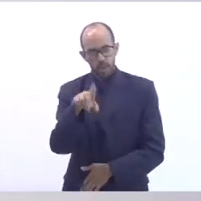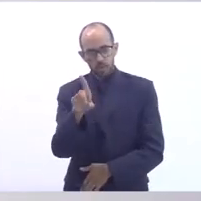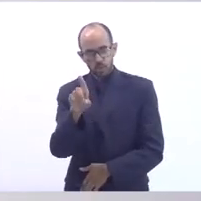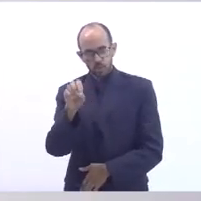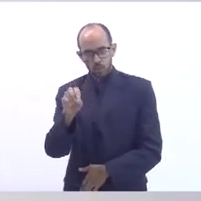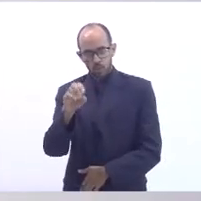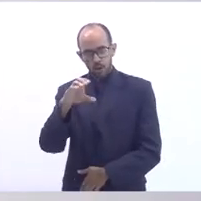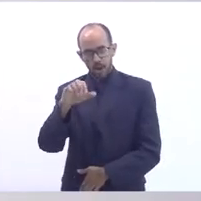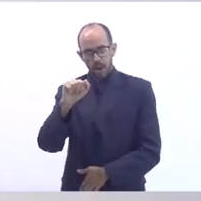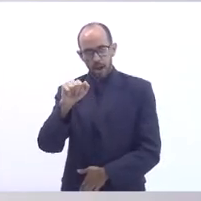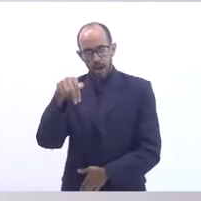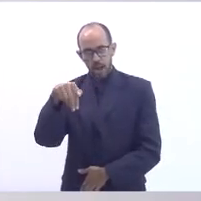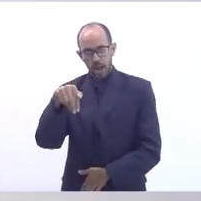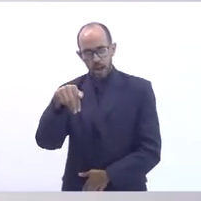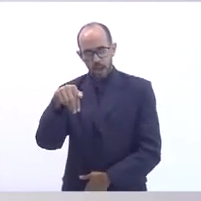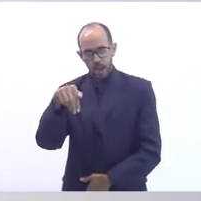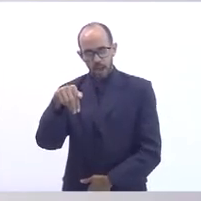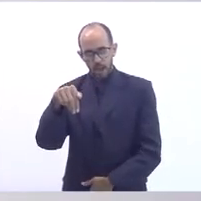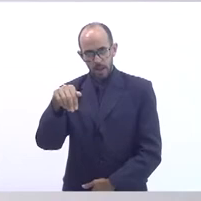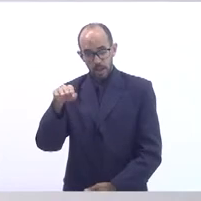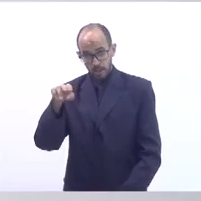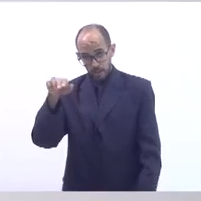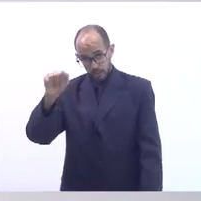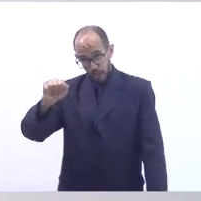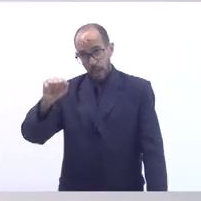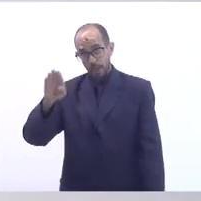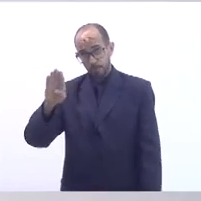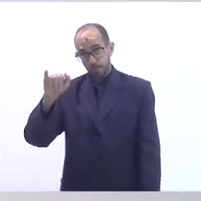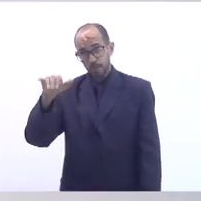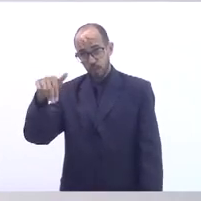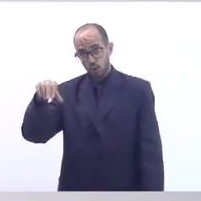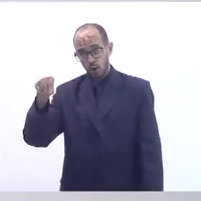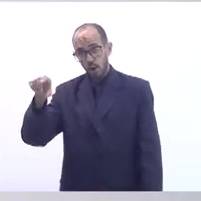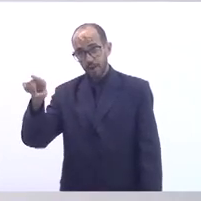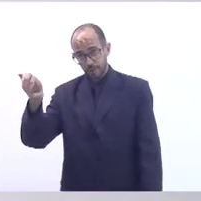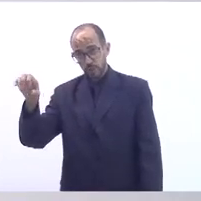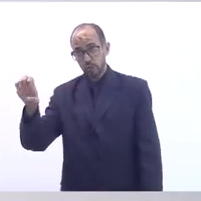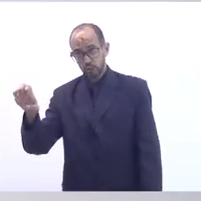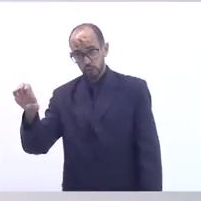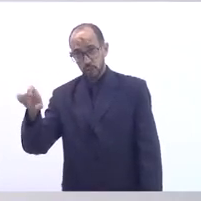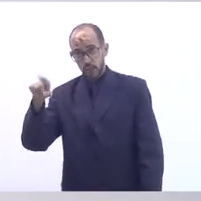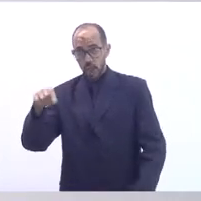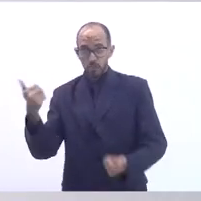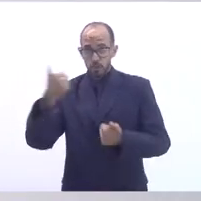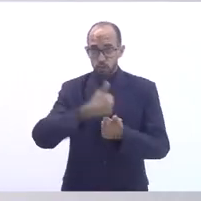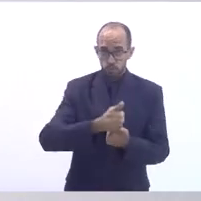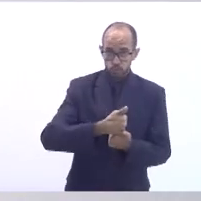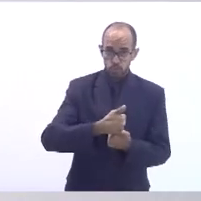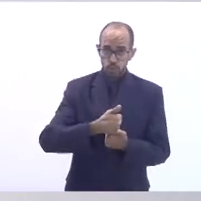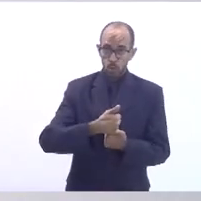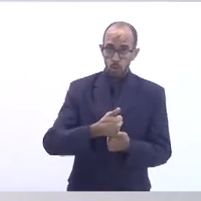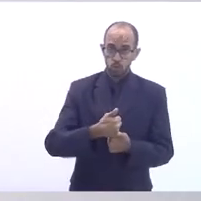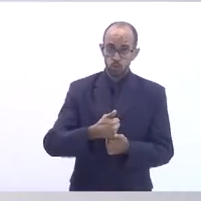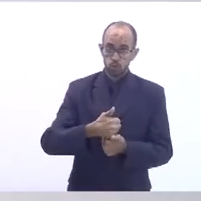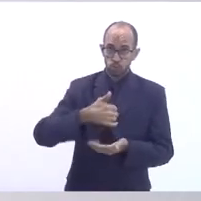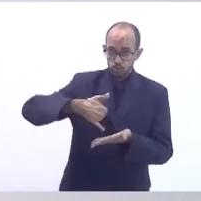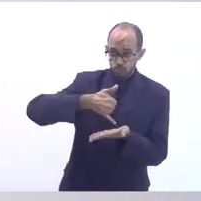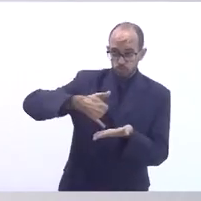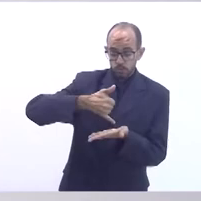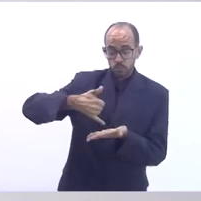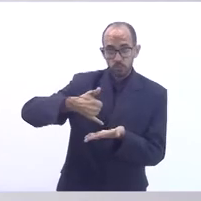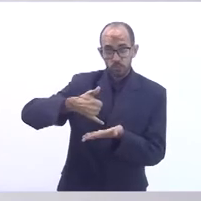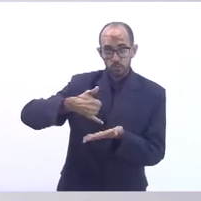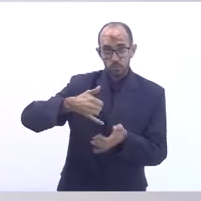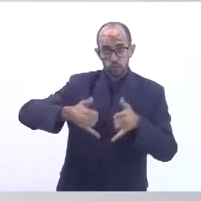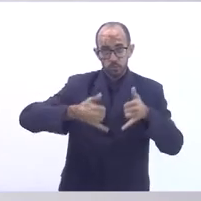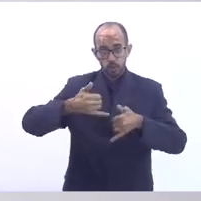nada mais é do que uma reposição de endógenos de dentro do nosso corpo então nós debatermos ainda a